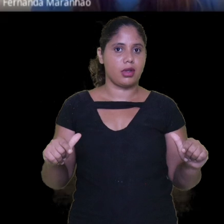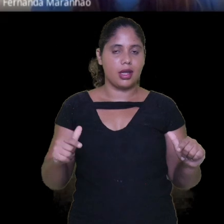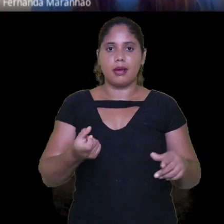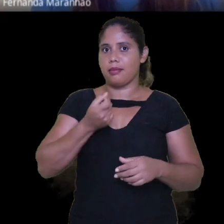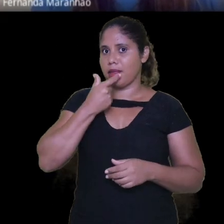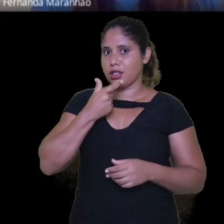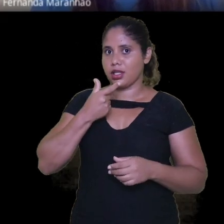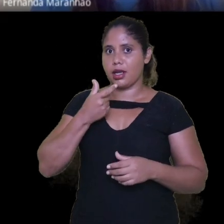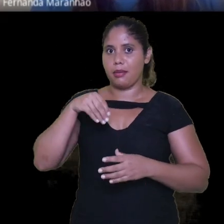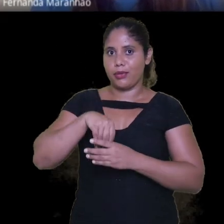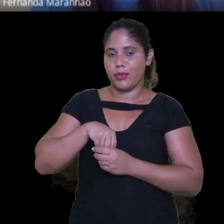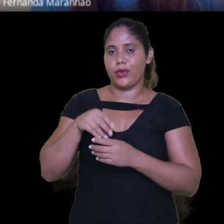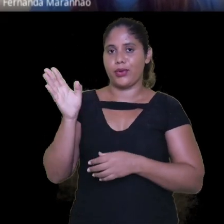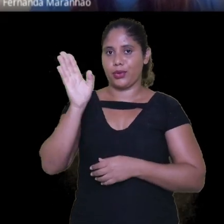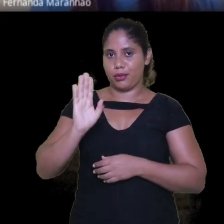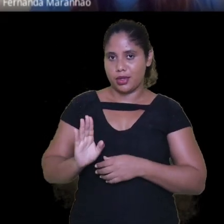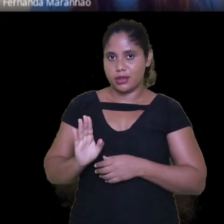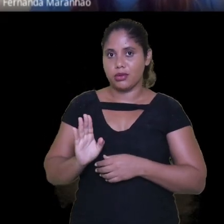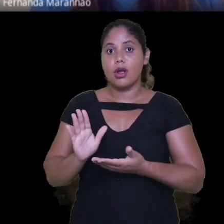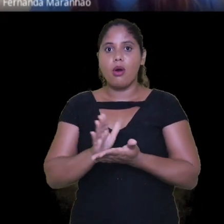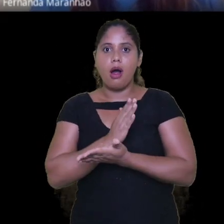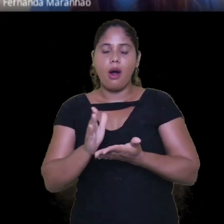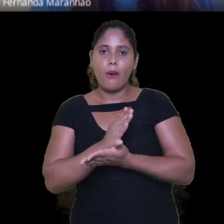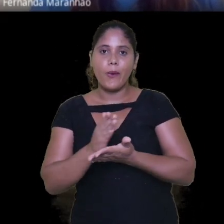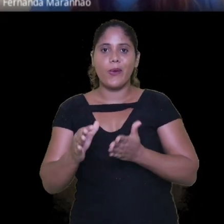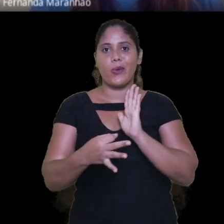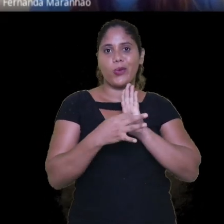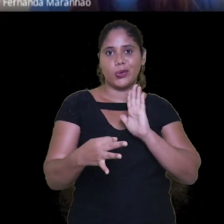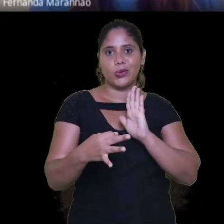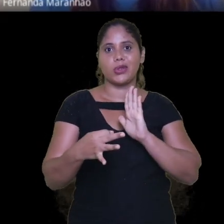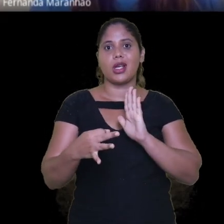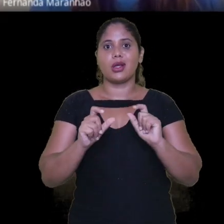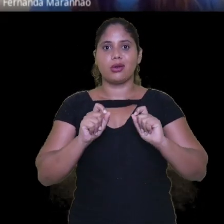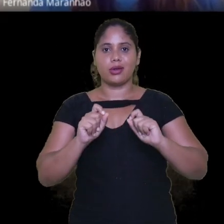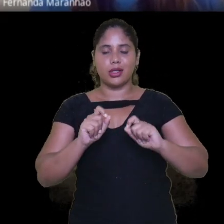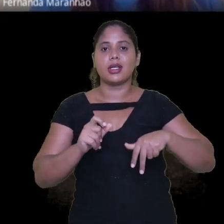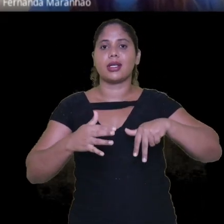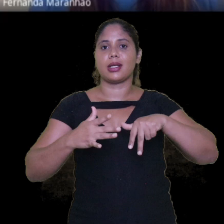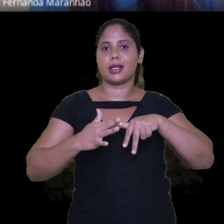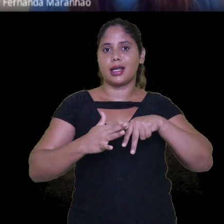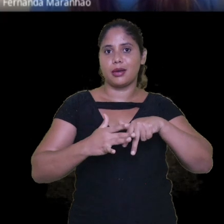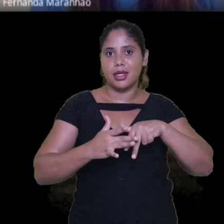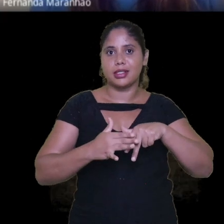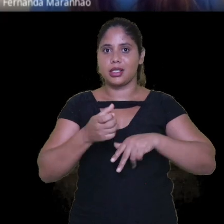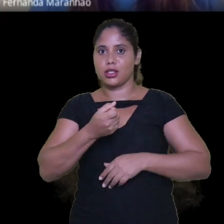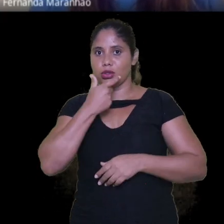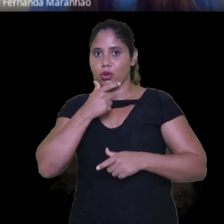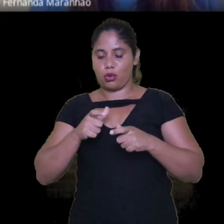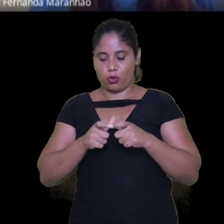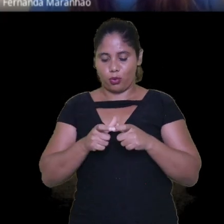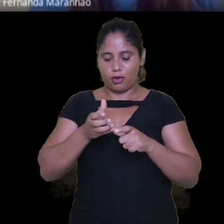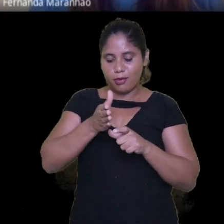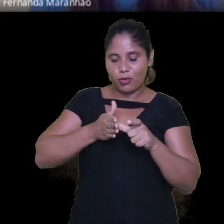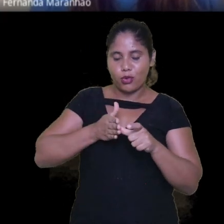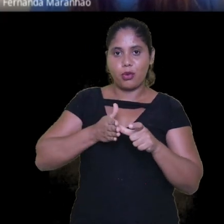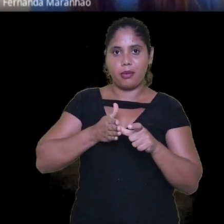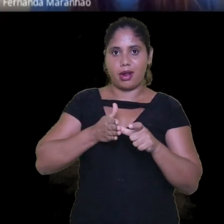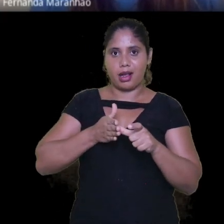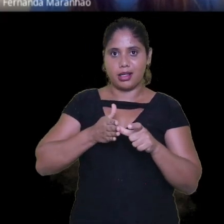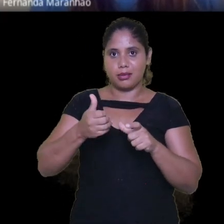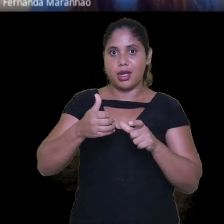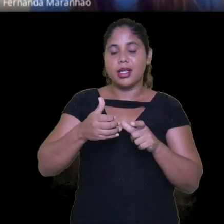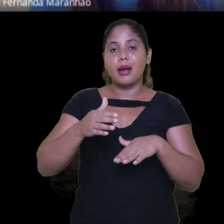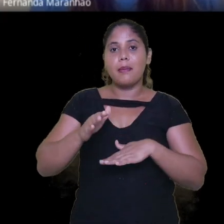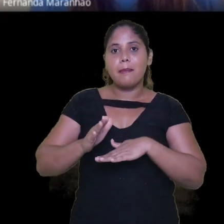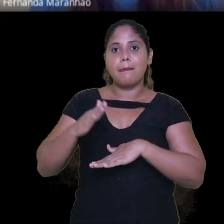e mantido até o final da gravidez. A dose é sugerida de 1 a 2 gramas, fracionadas em 3 tomadas,